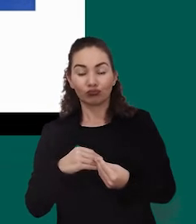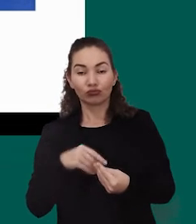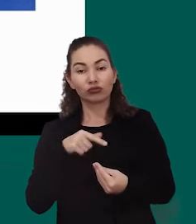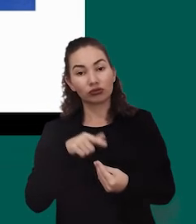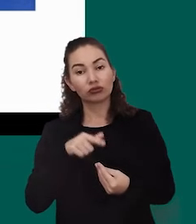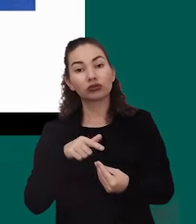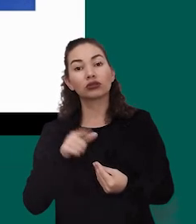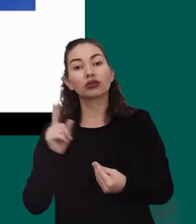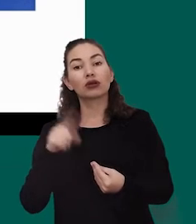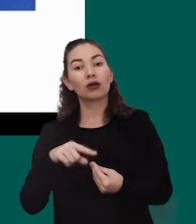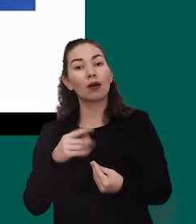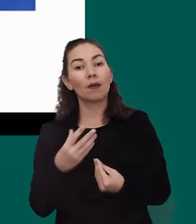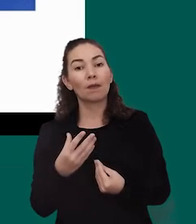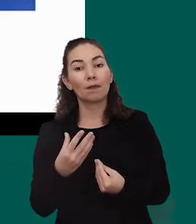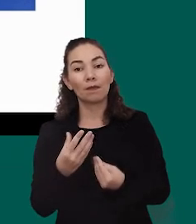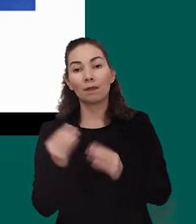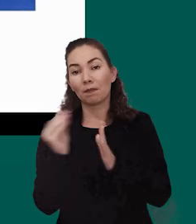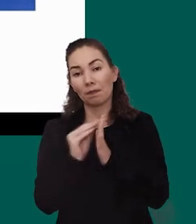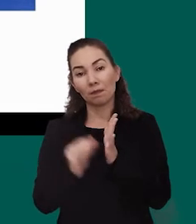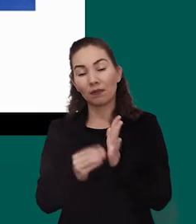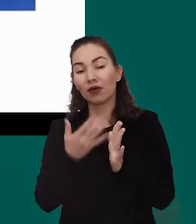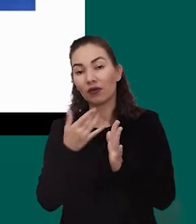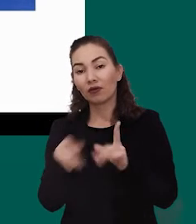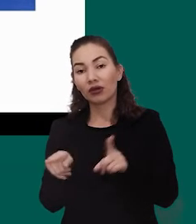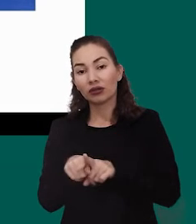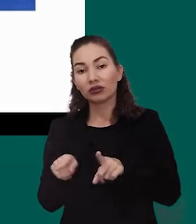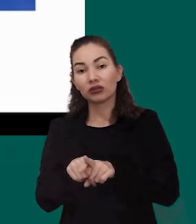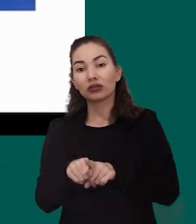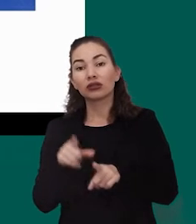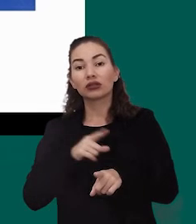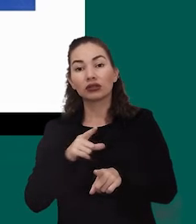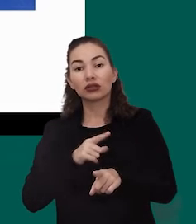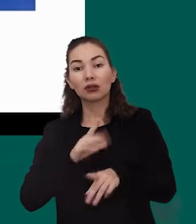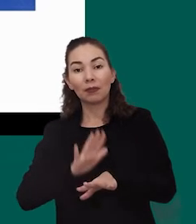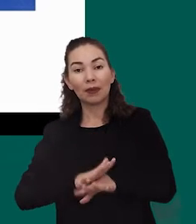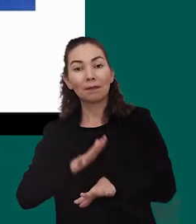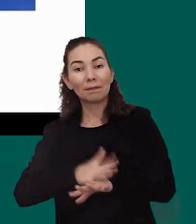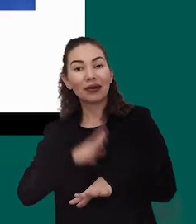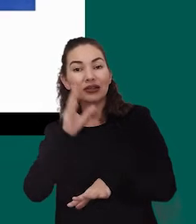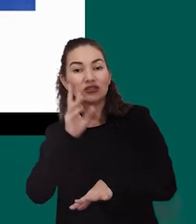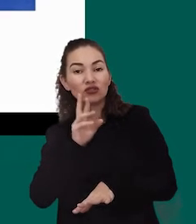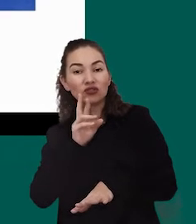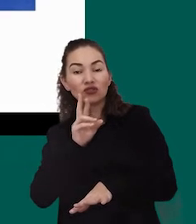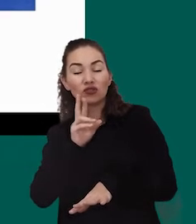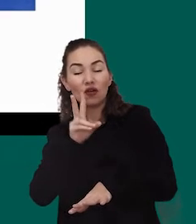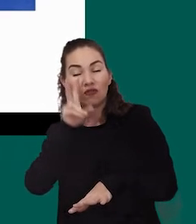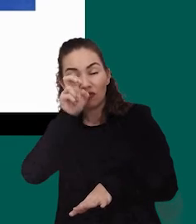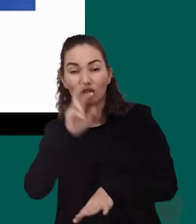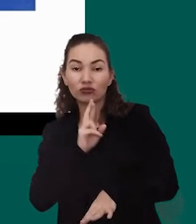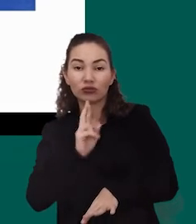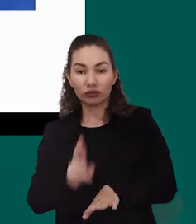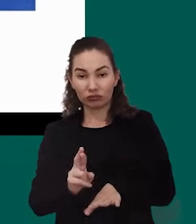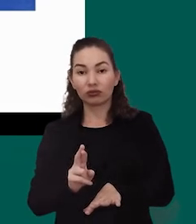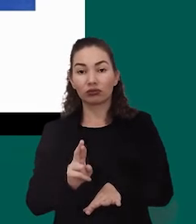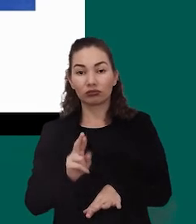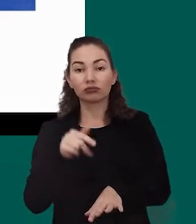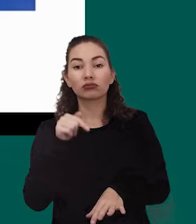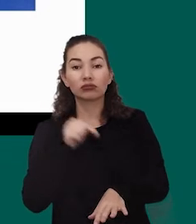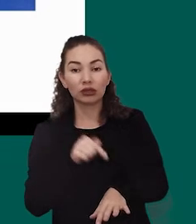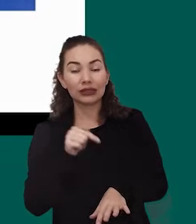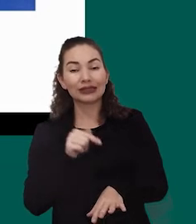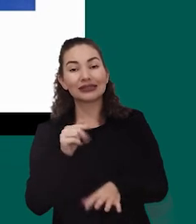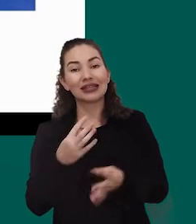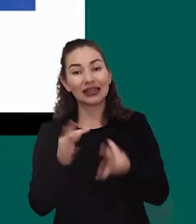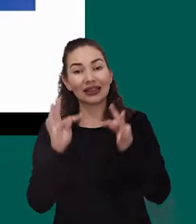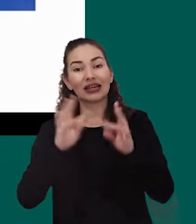favor, é um método extremamente seguro, também aparentemente, geralmente sempre foi mais potente do que as vacinas de RNA. Contra, é uma técnica muito difícil.